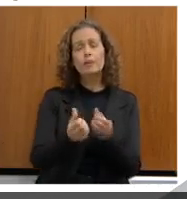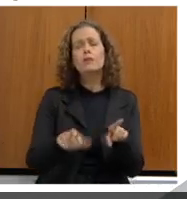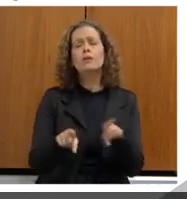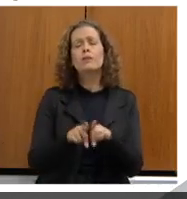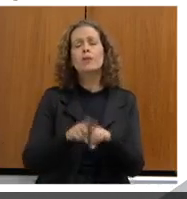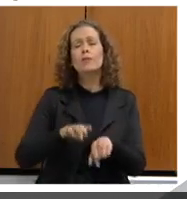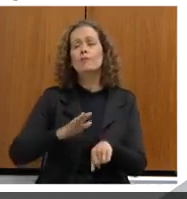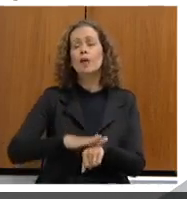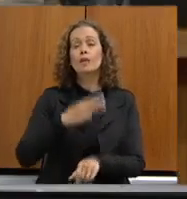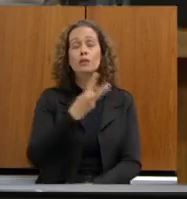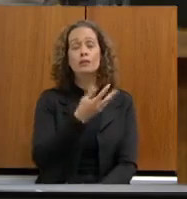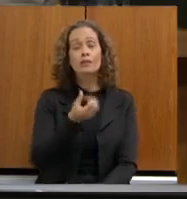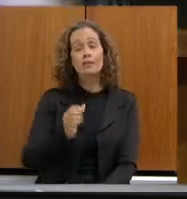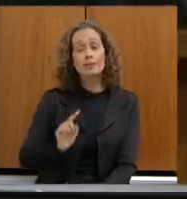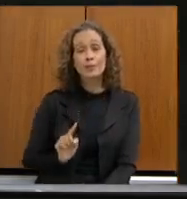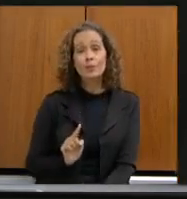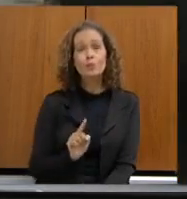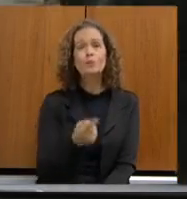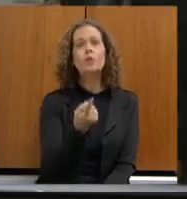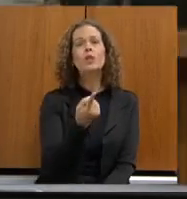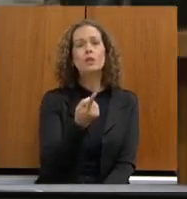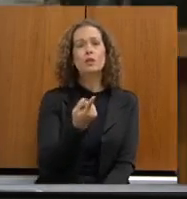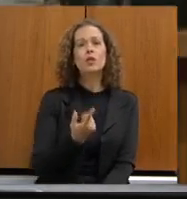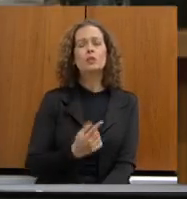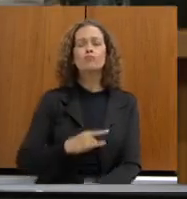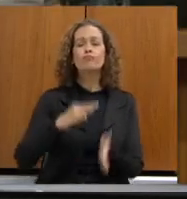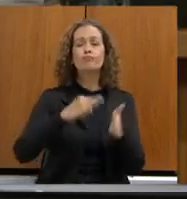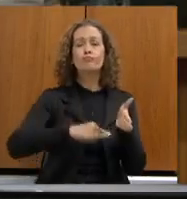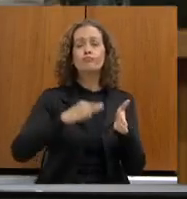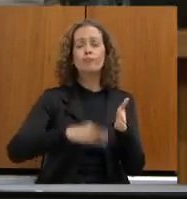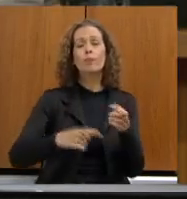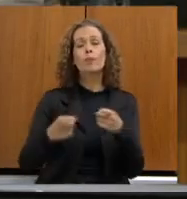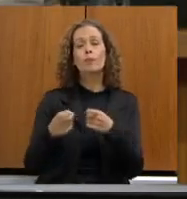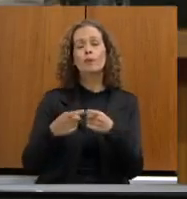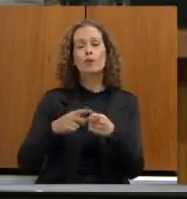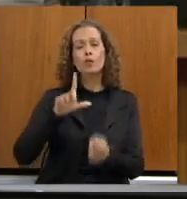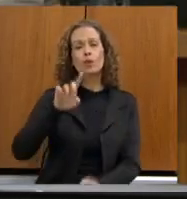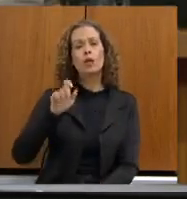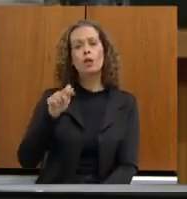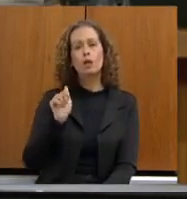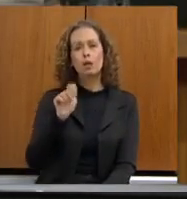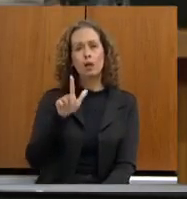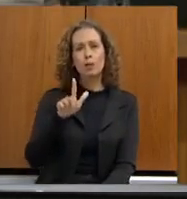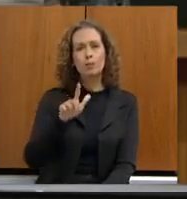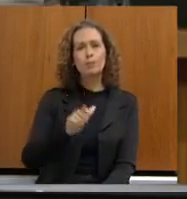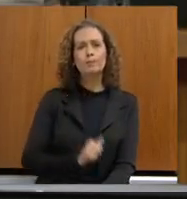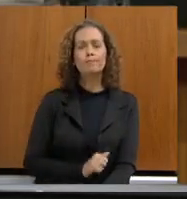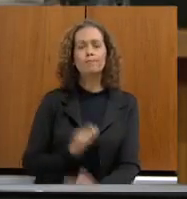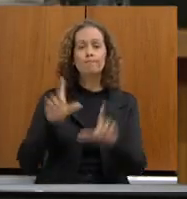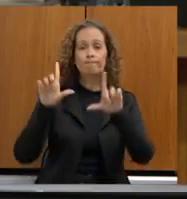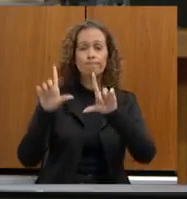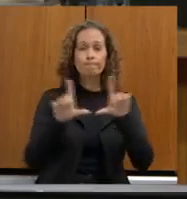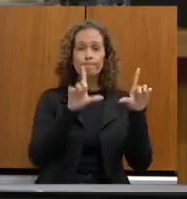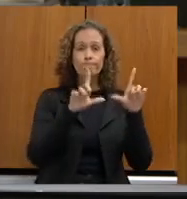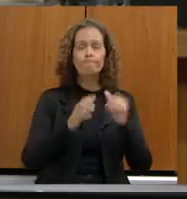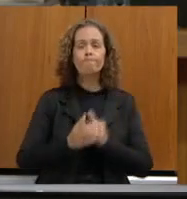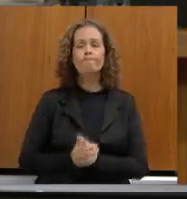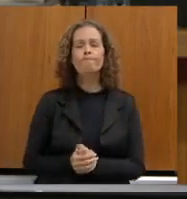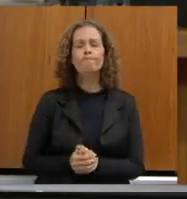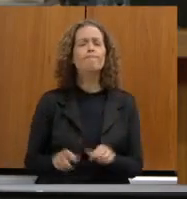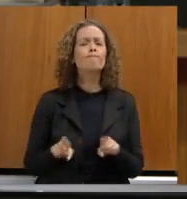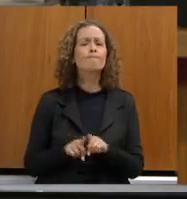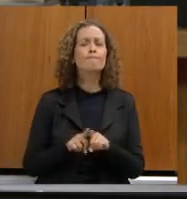36 mil laudos médico-legais e pode passar no que diz